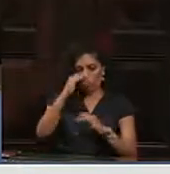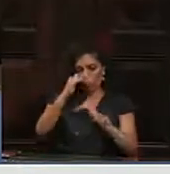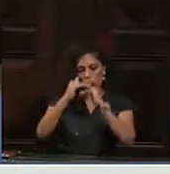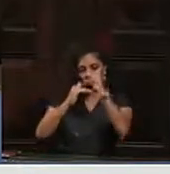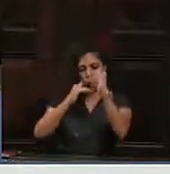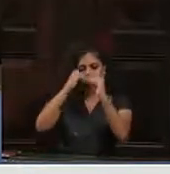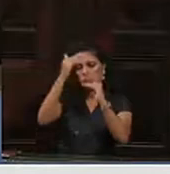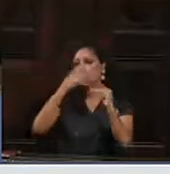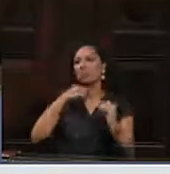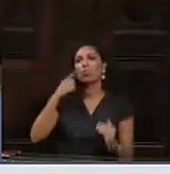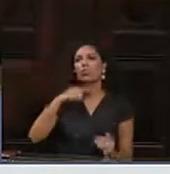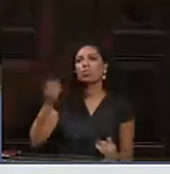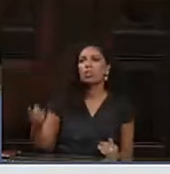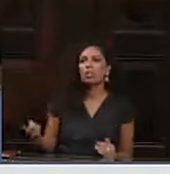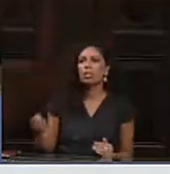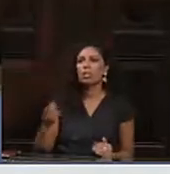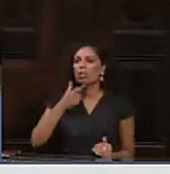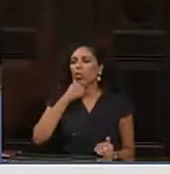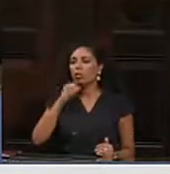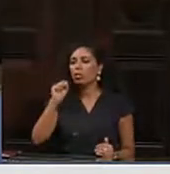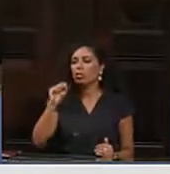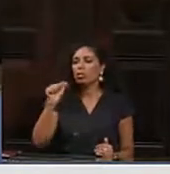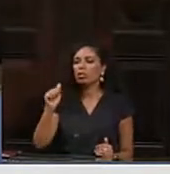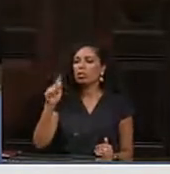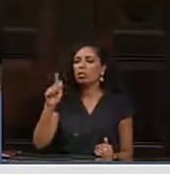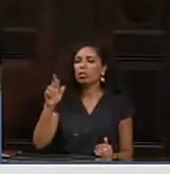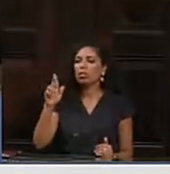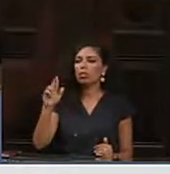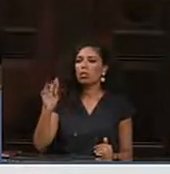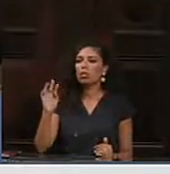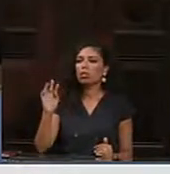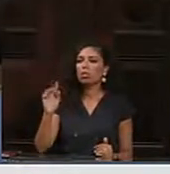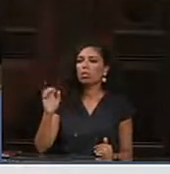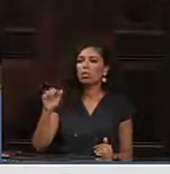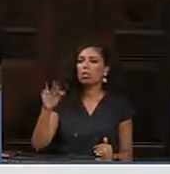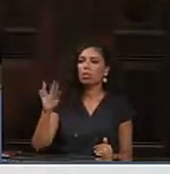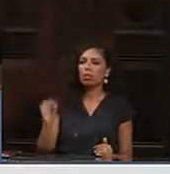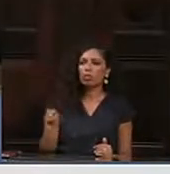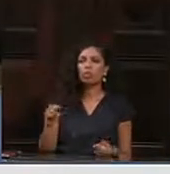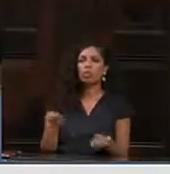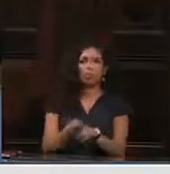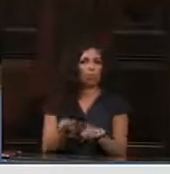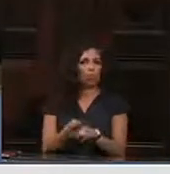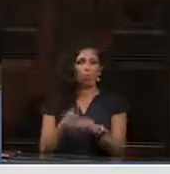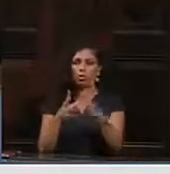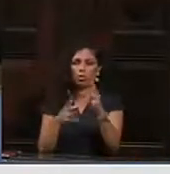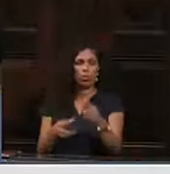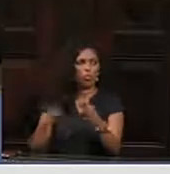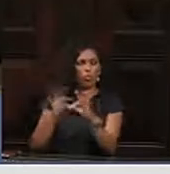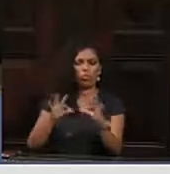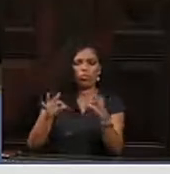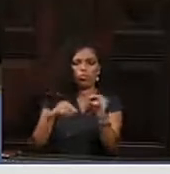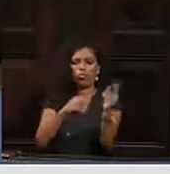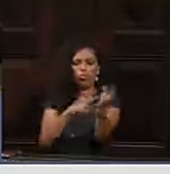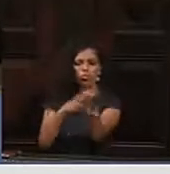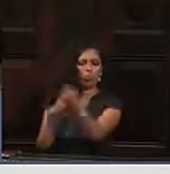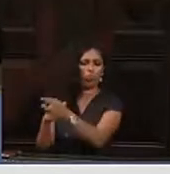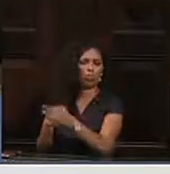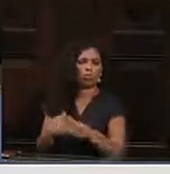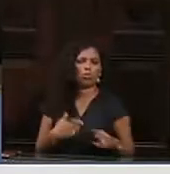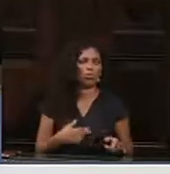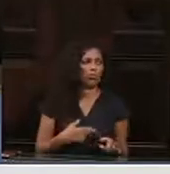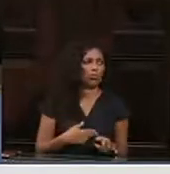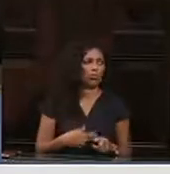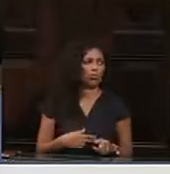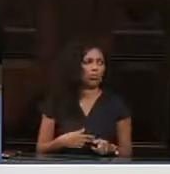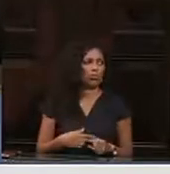segundo, o segundo não consegue sair primeiro. As turmas de 64.000, 63.60, como vocês sabem muito bem, não